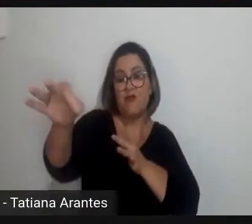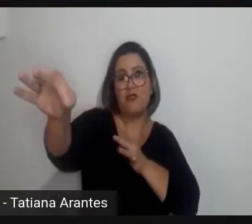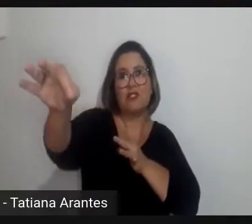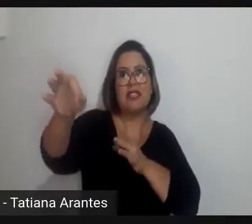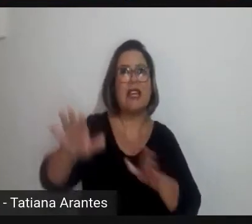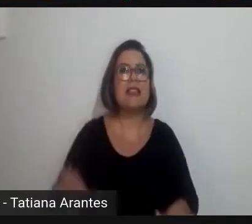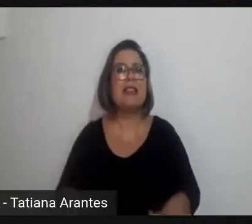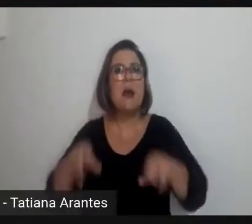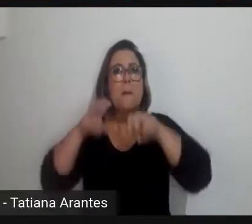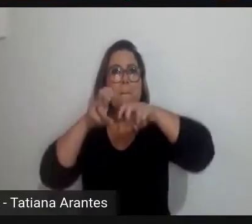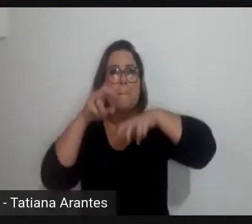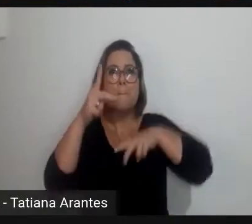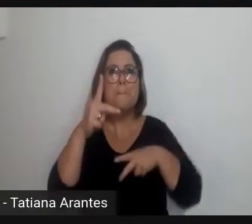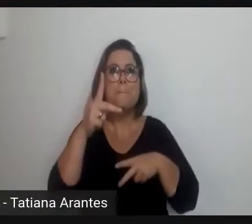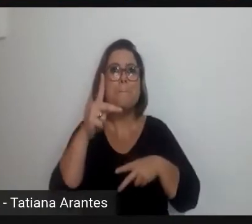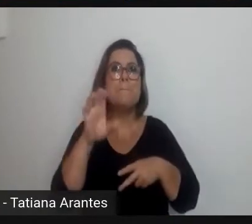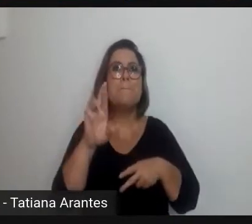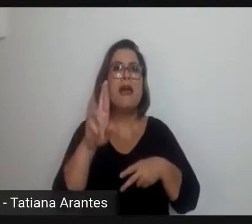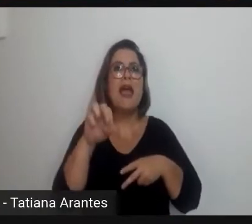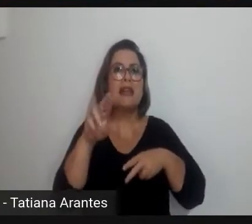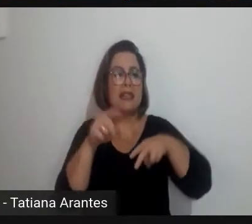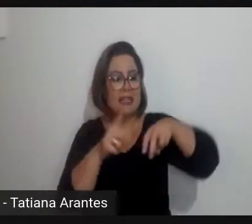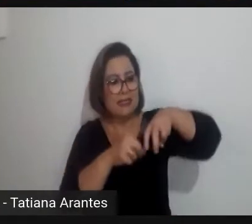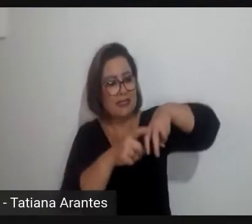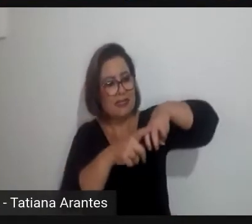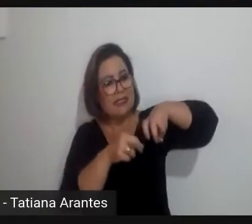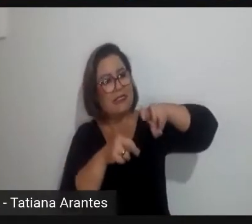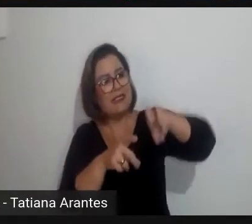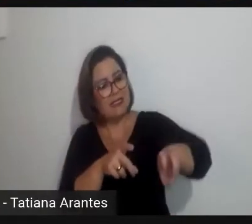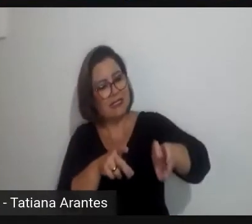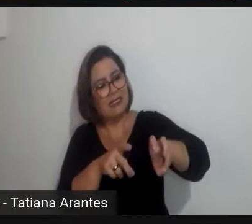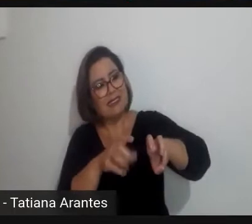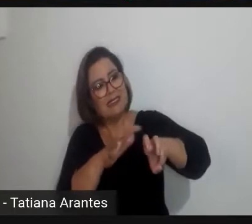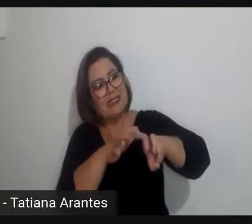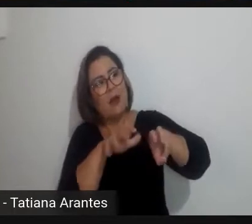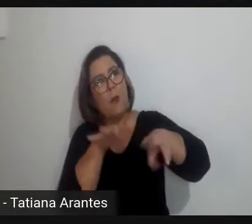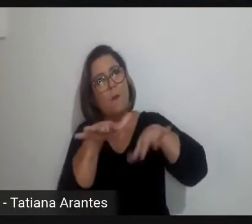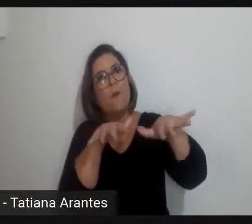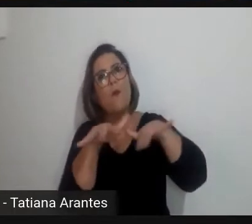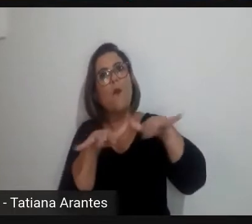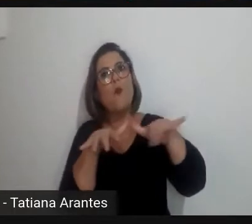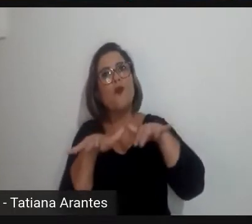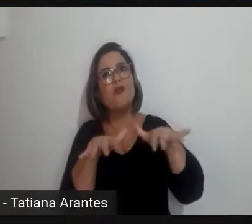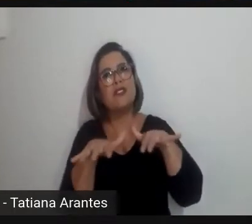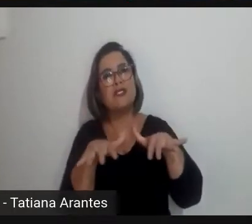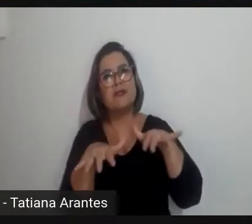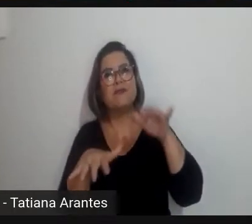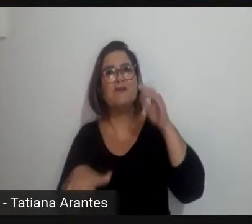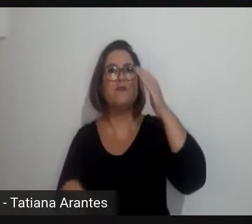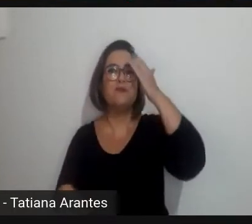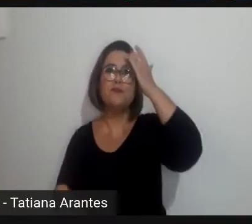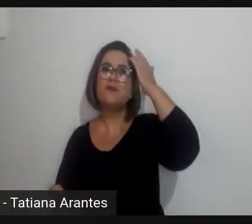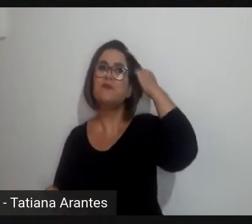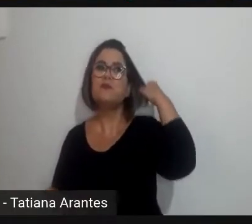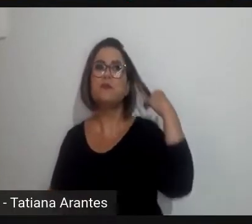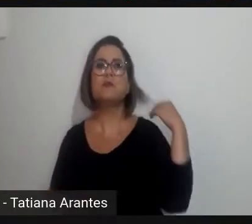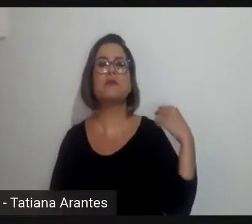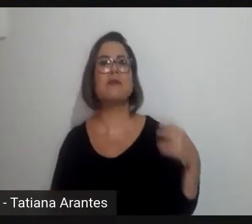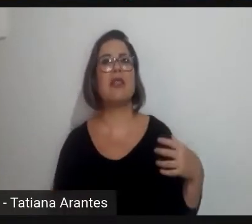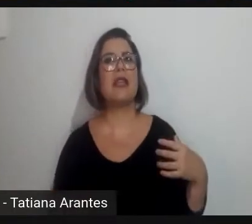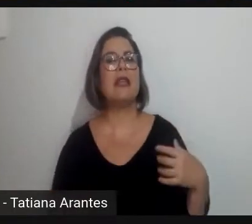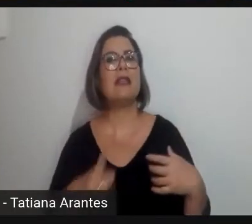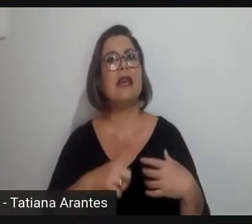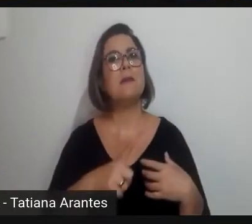outra coisa eu preciso de 15 a 20 centímetros para apoiar